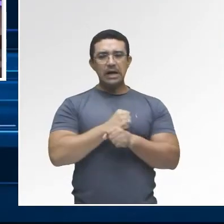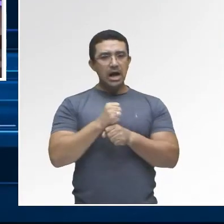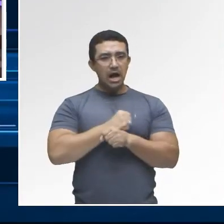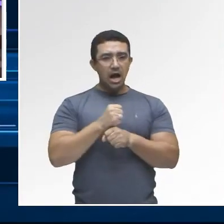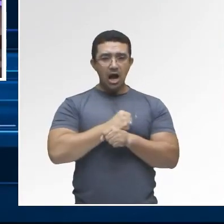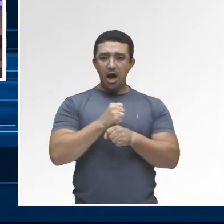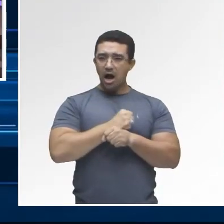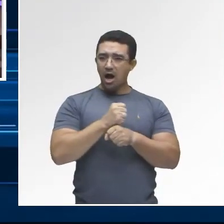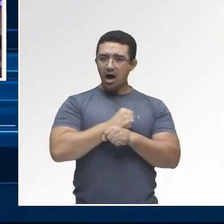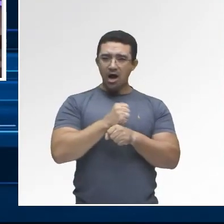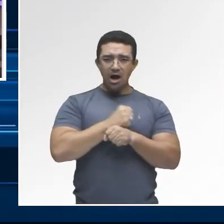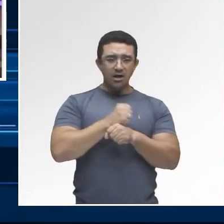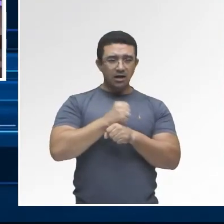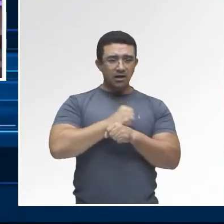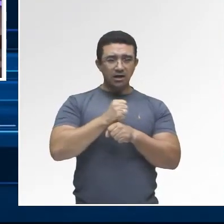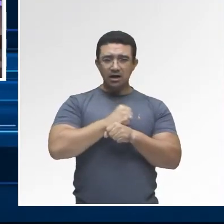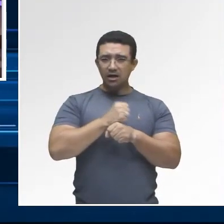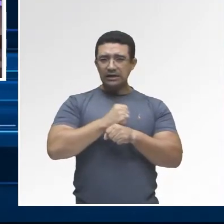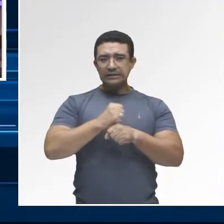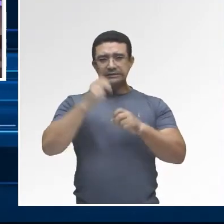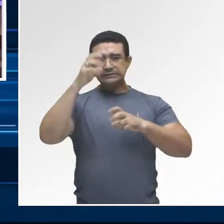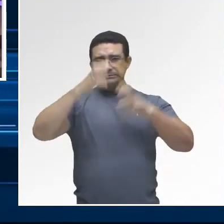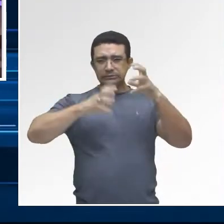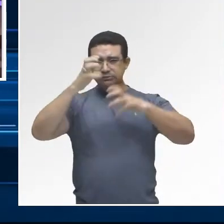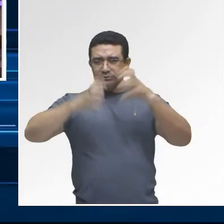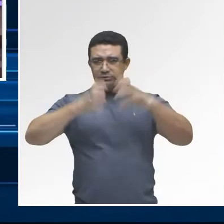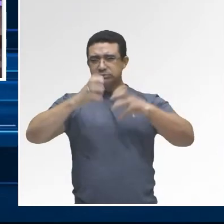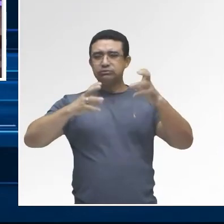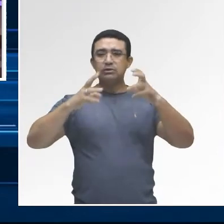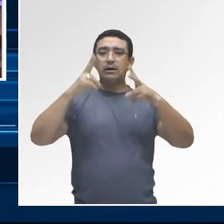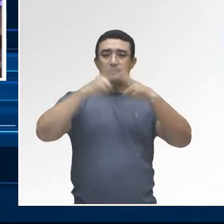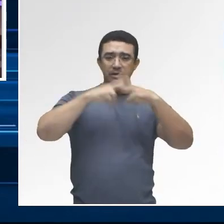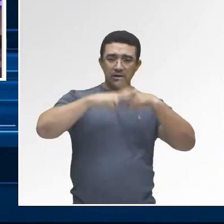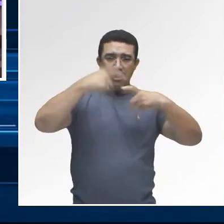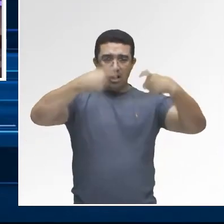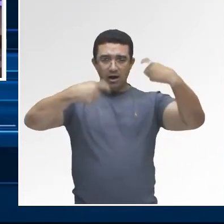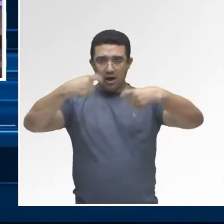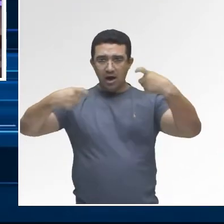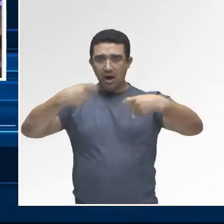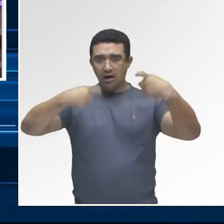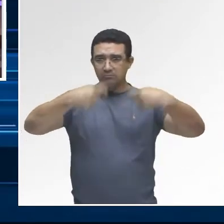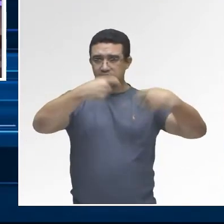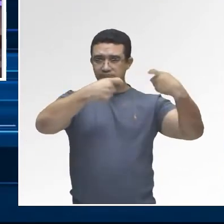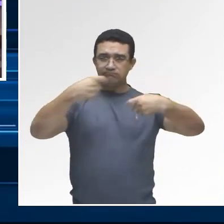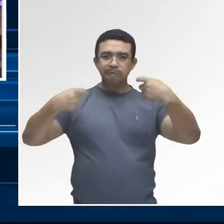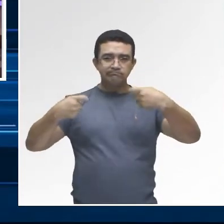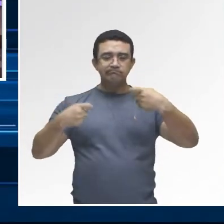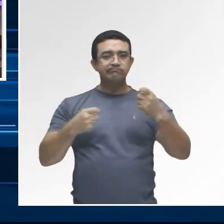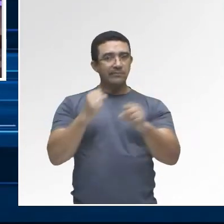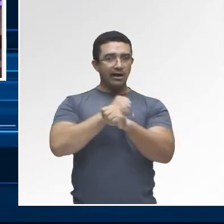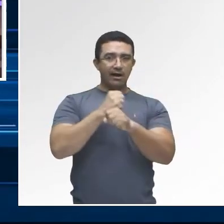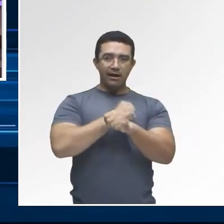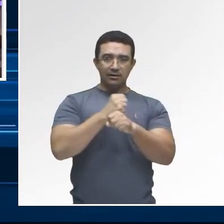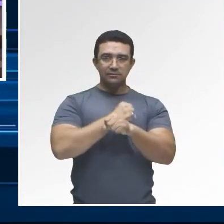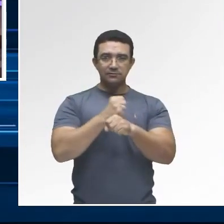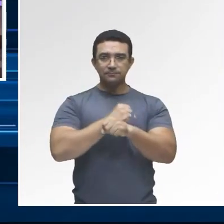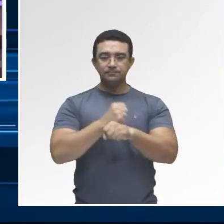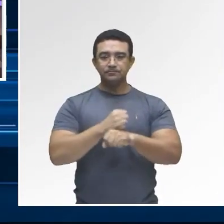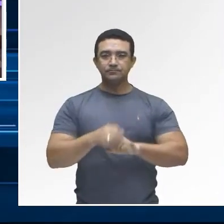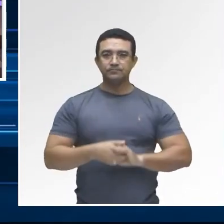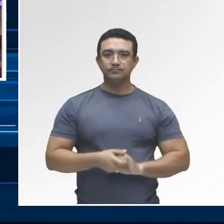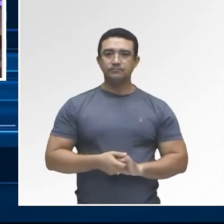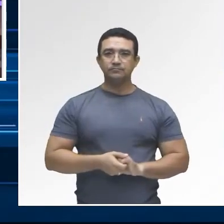chamadas guerras púnicas. Porque era assim que os romanos chamavam os fenícios, puenos, o povo da pele vermelha, tá?